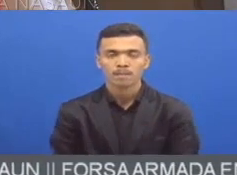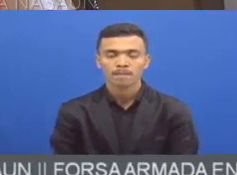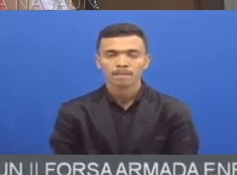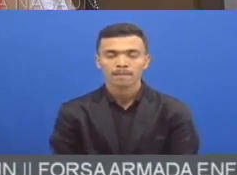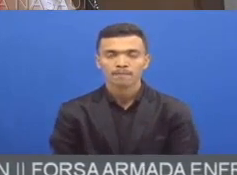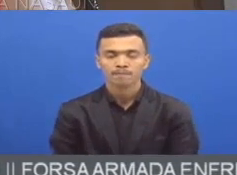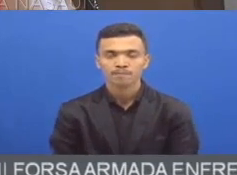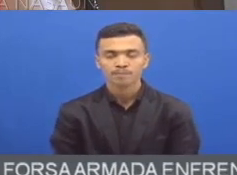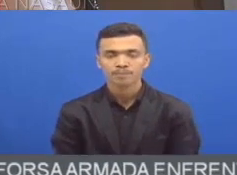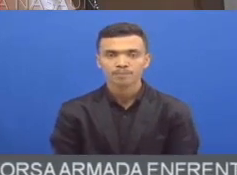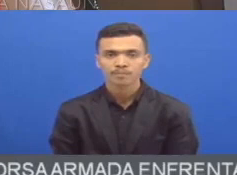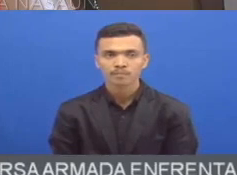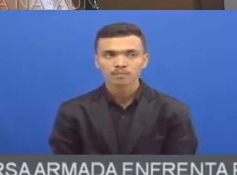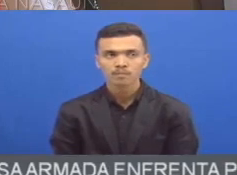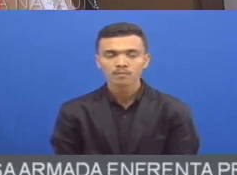nadika